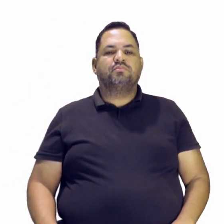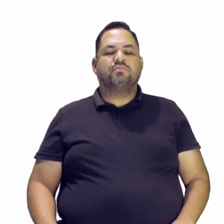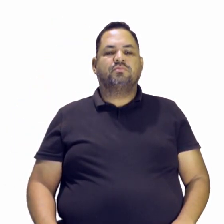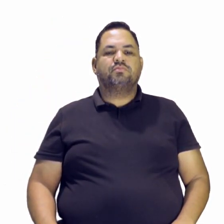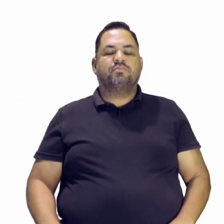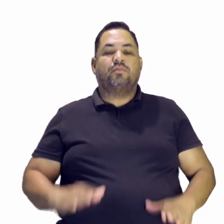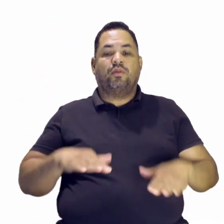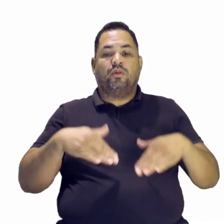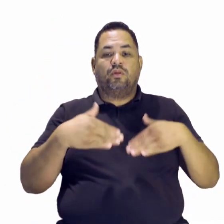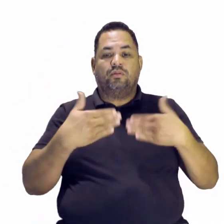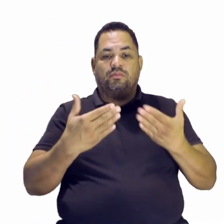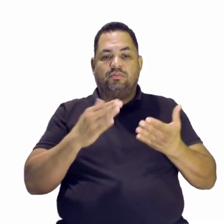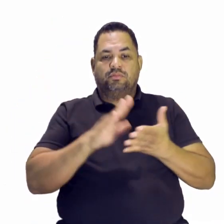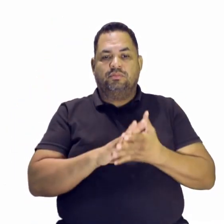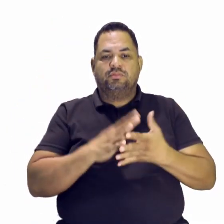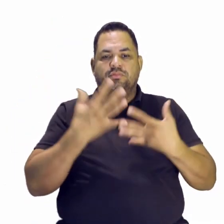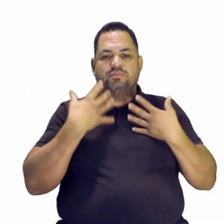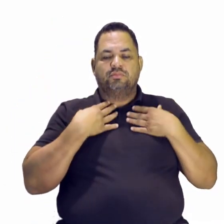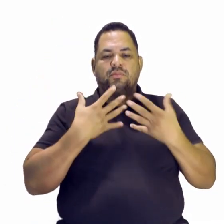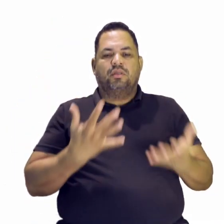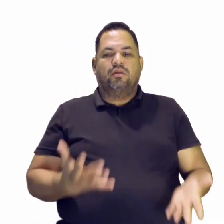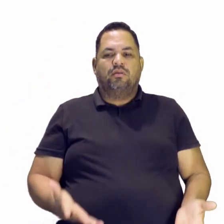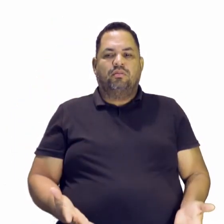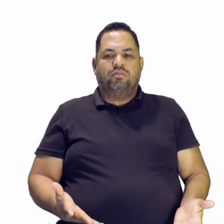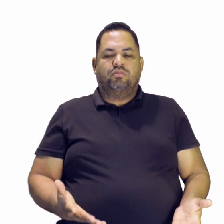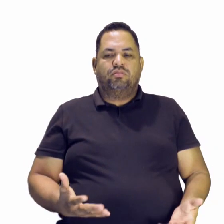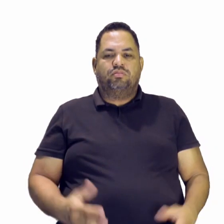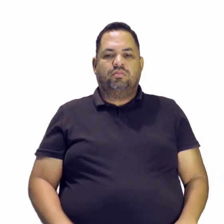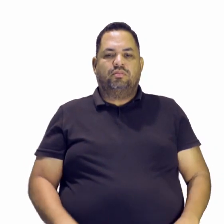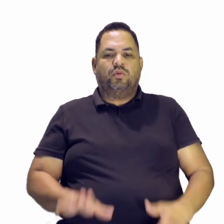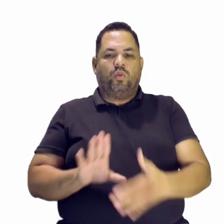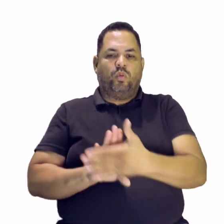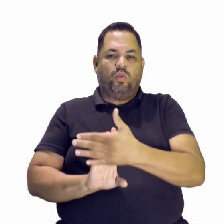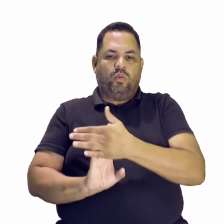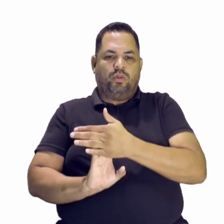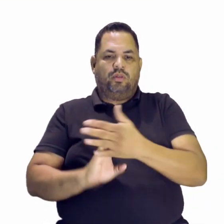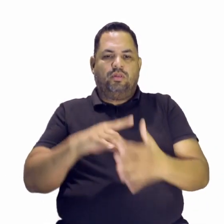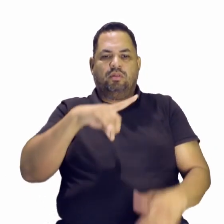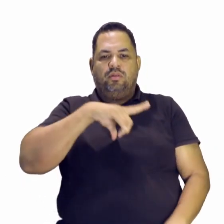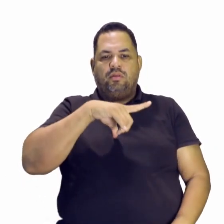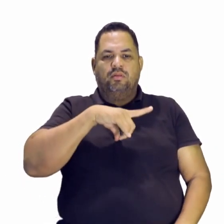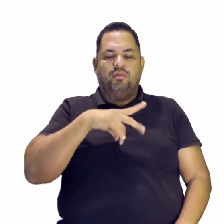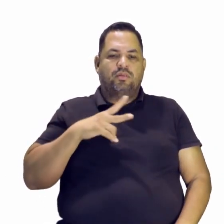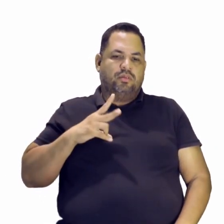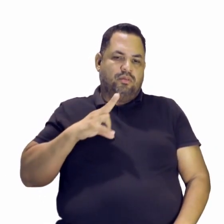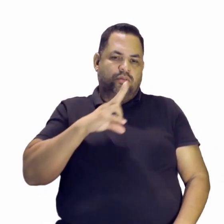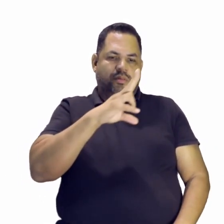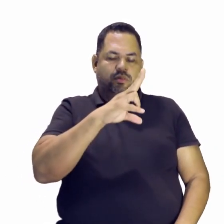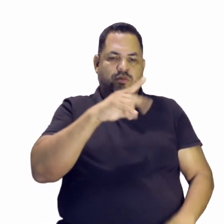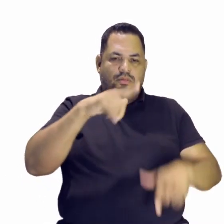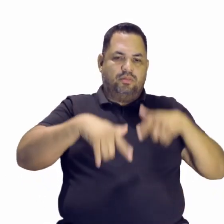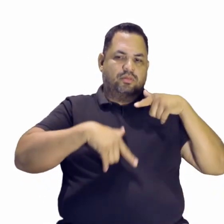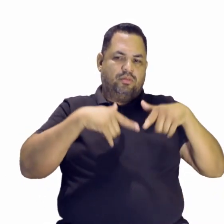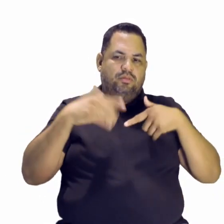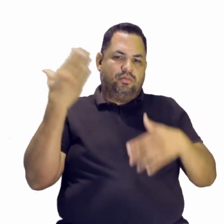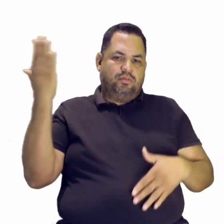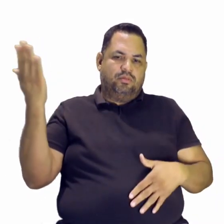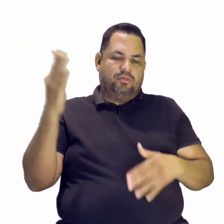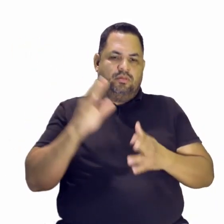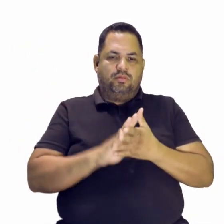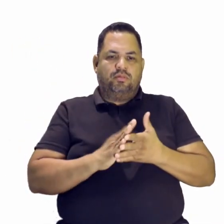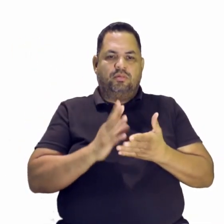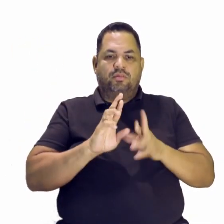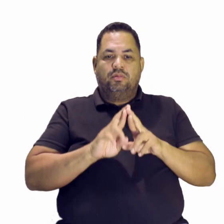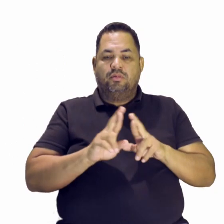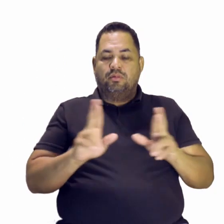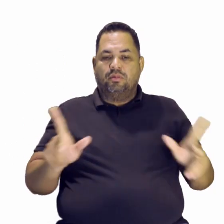eu tenho um relaxamento, eu tenho um alongamento aí dessa minha fibra, eu também tenho uma força sendo trabalhada aqui, só que de uma maneira